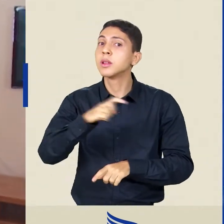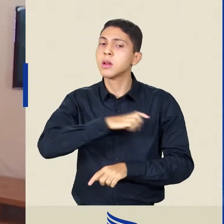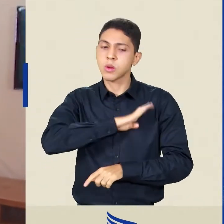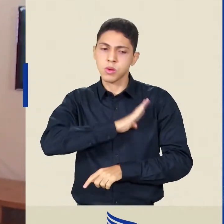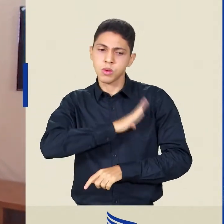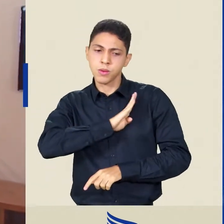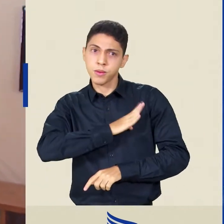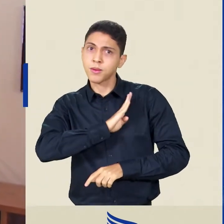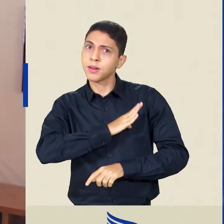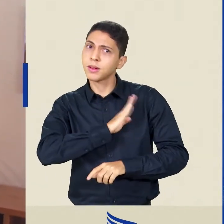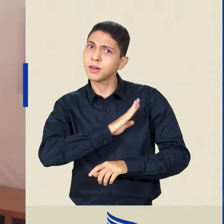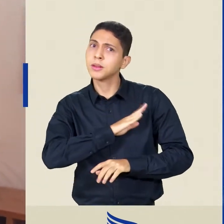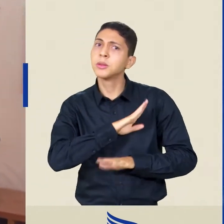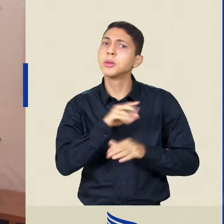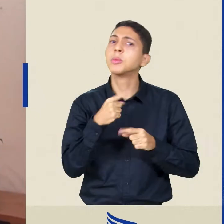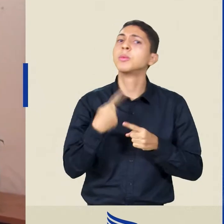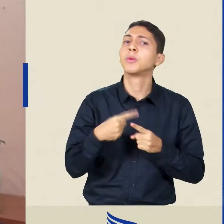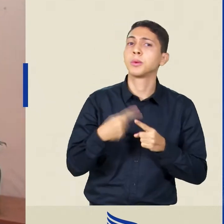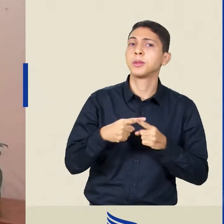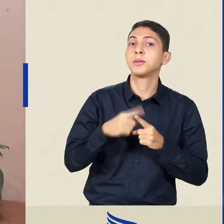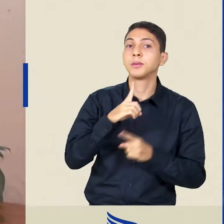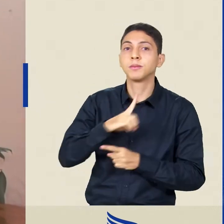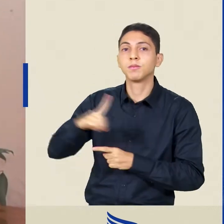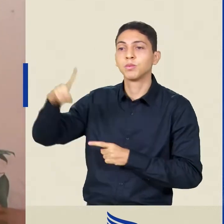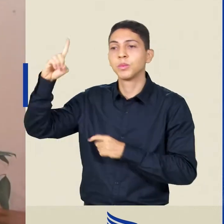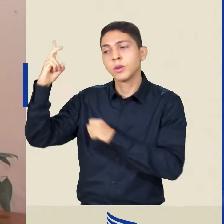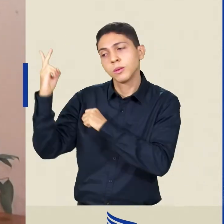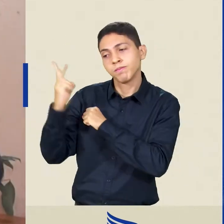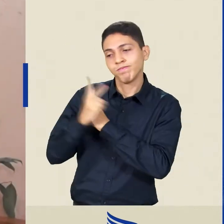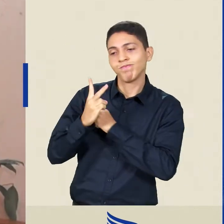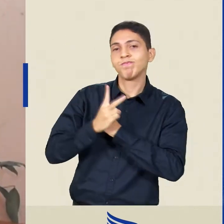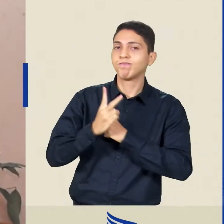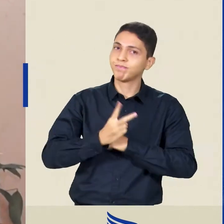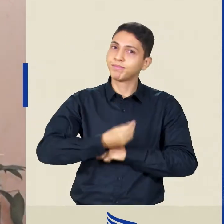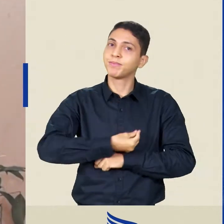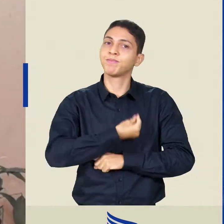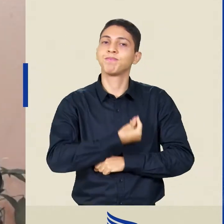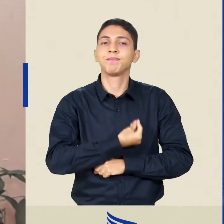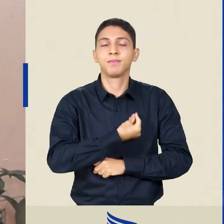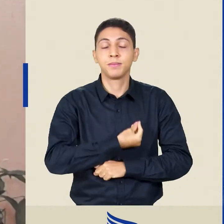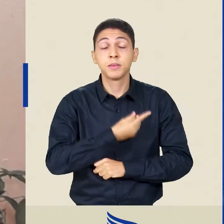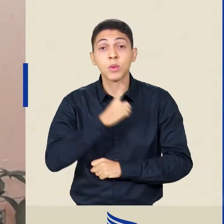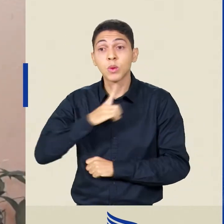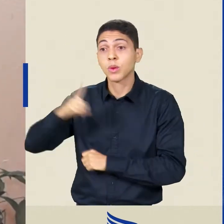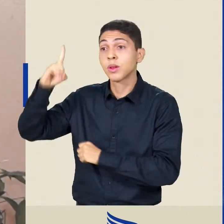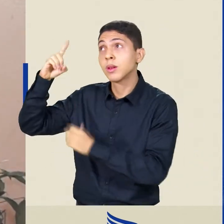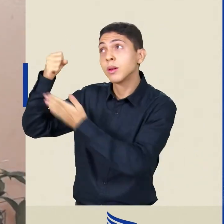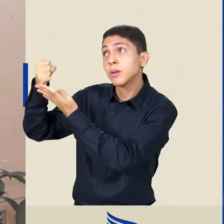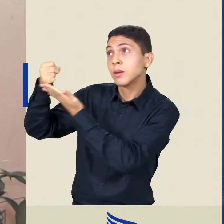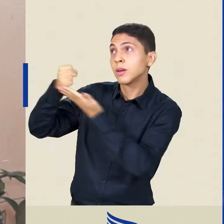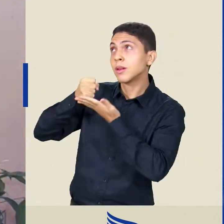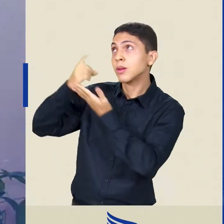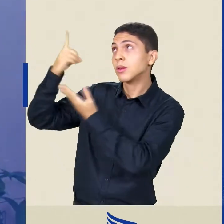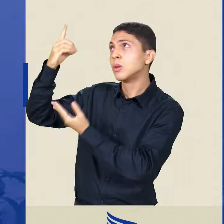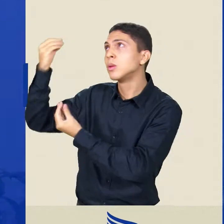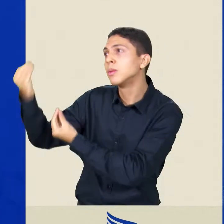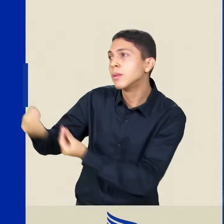por acaso. É Deus que mantém a minha vida. Ele me sustenta. Ele provê o ar que eu